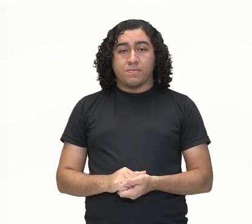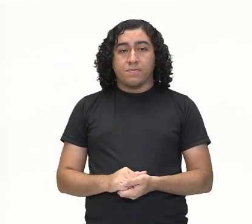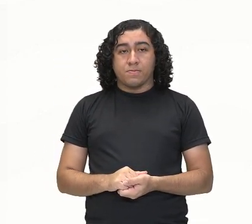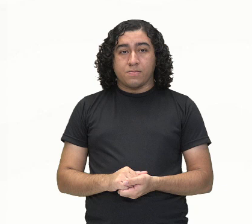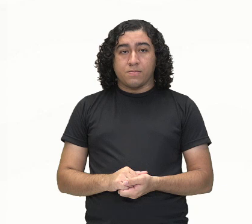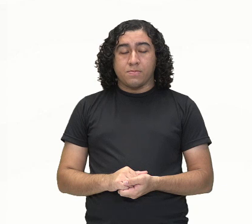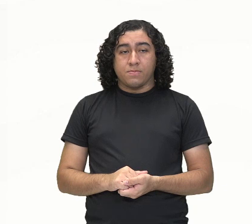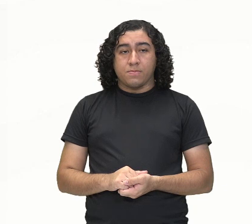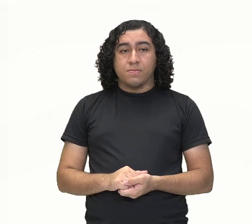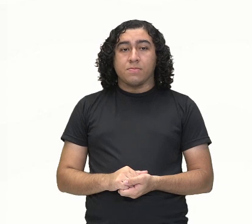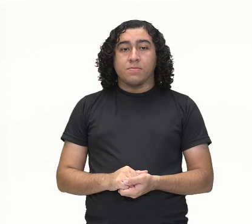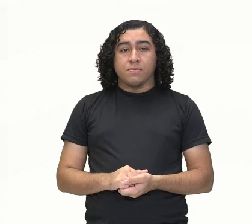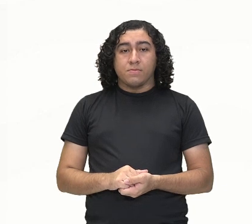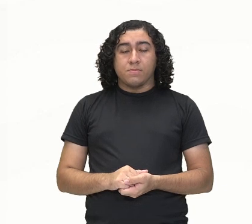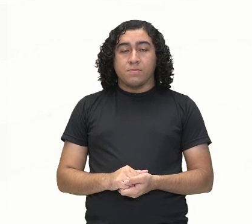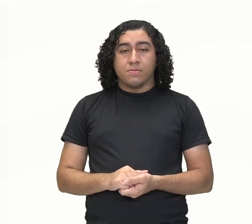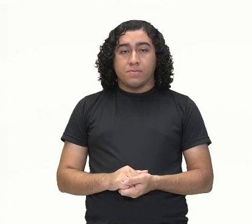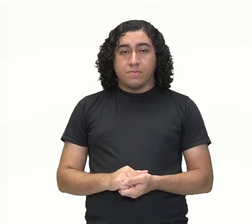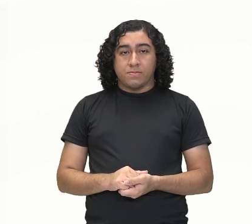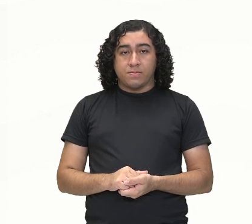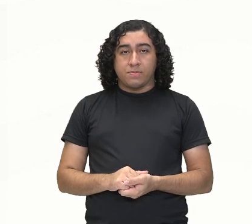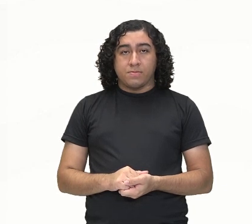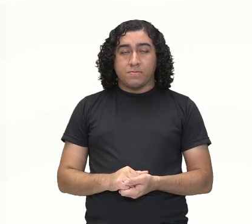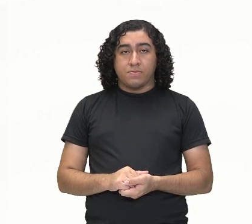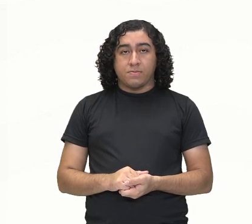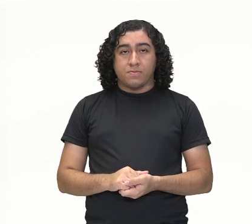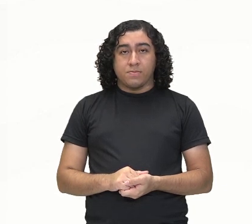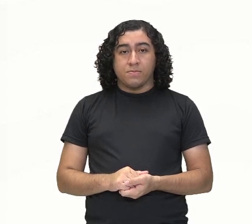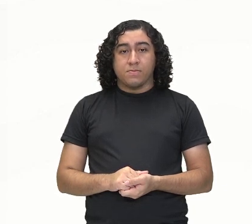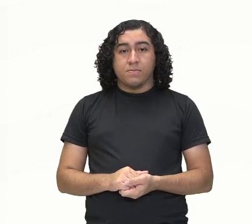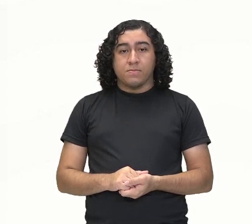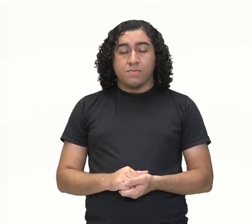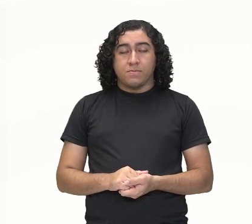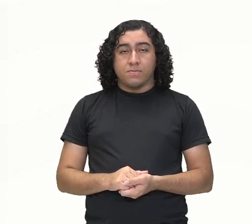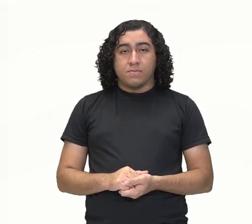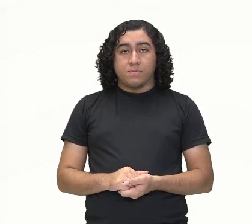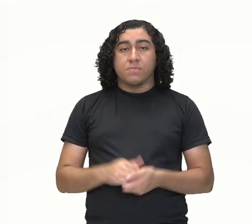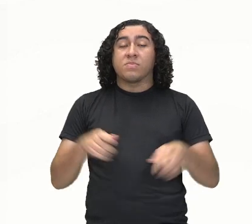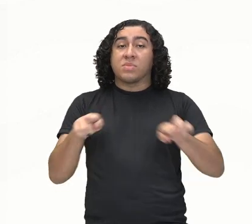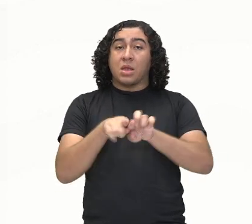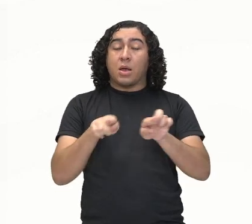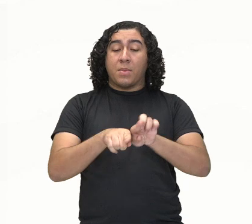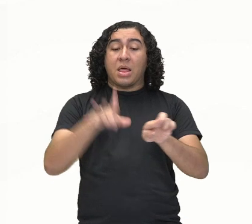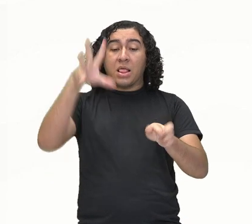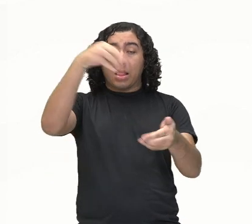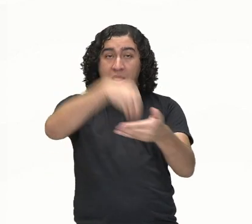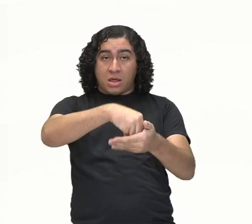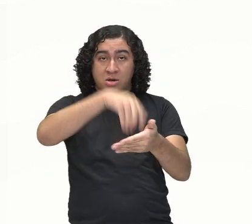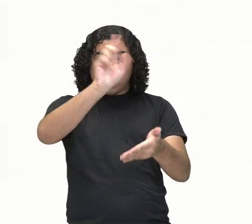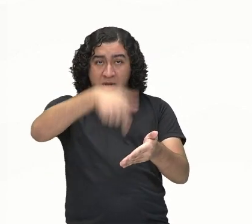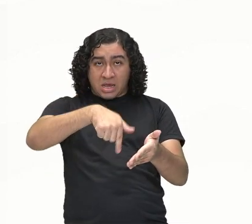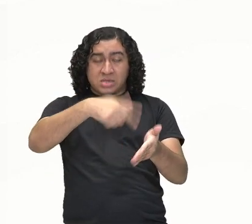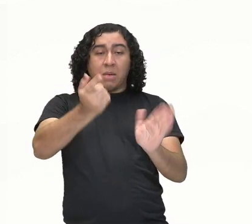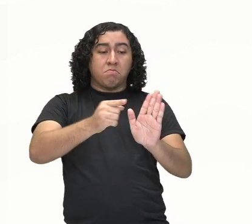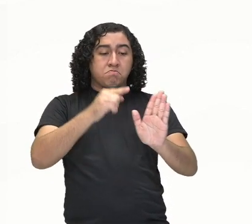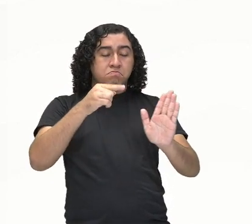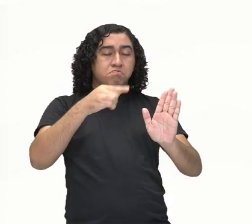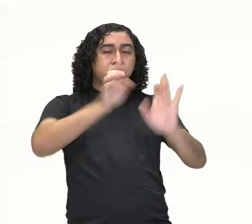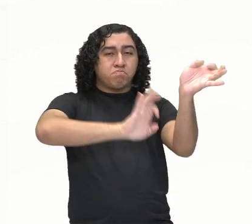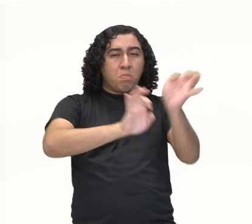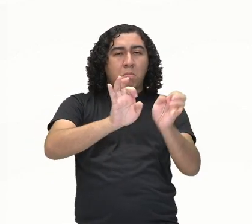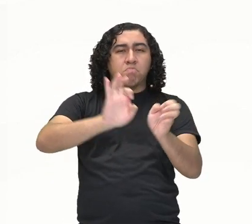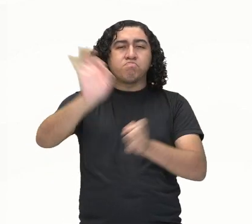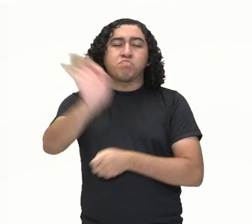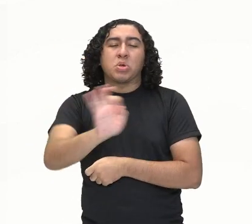dentro desses indicadores, nós temos como é que temos essa verificação, né? A partir de